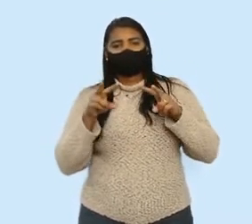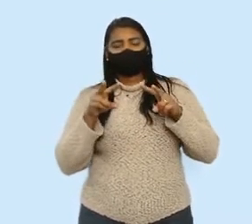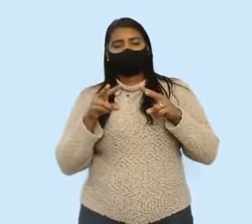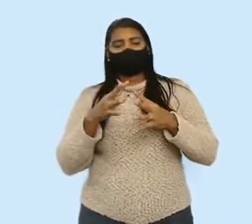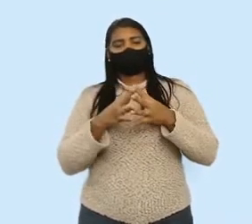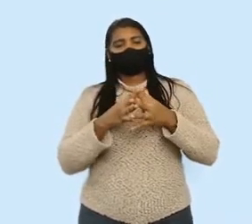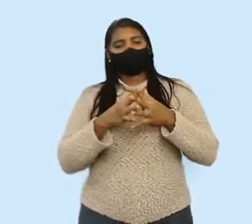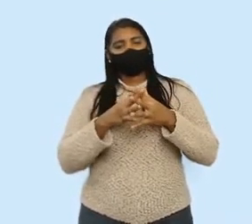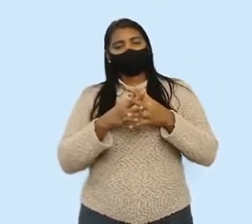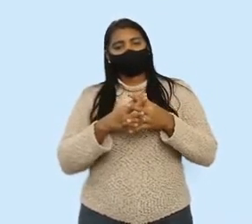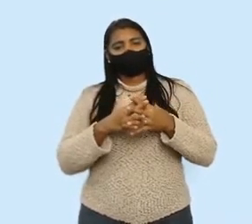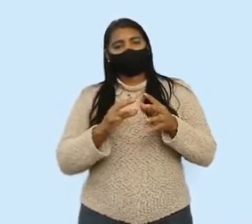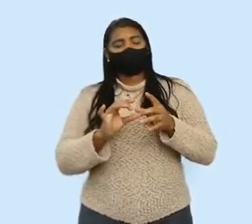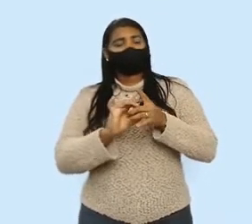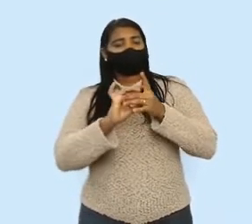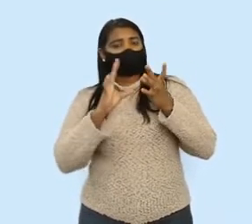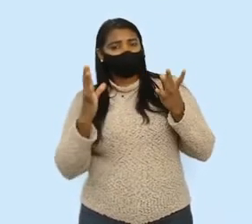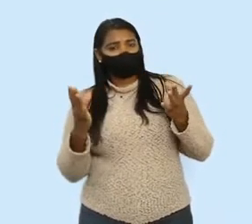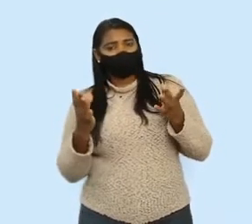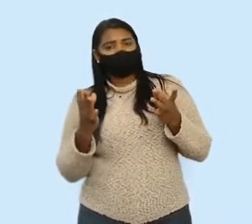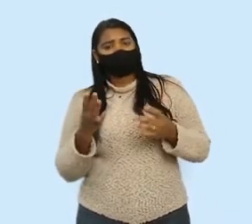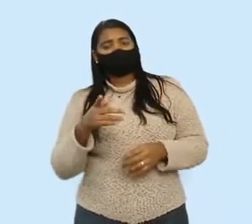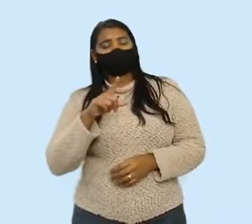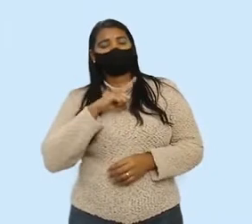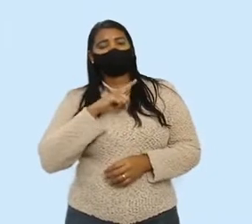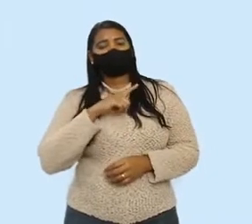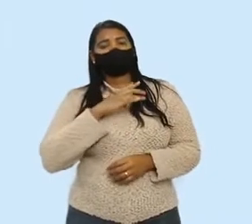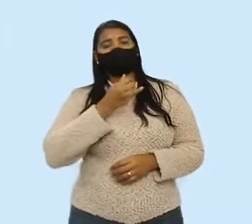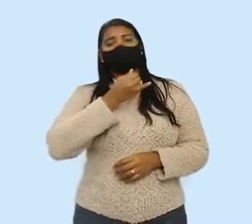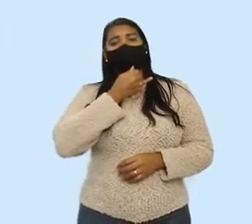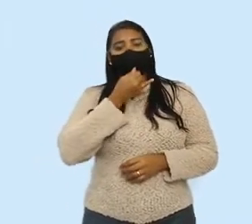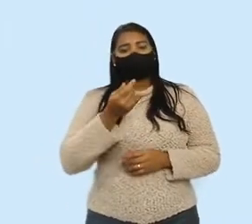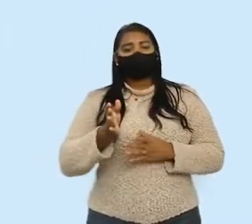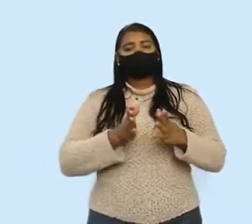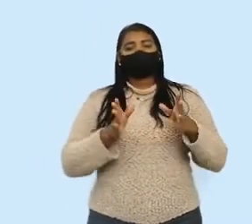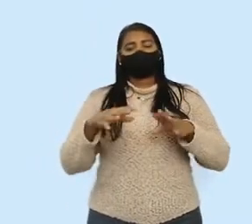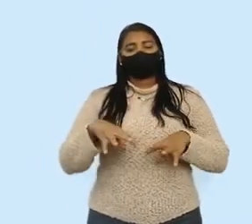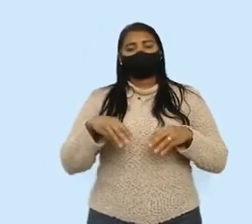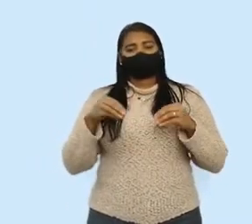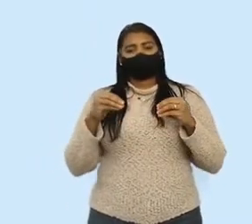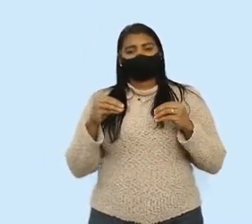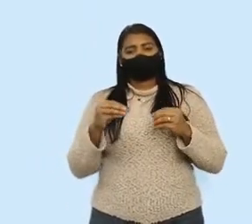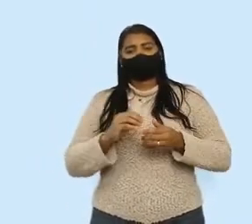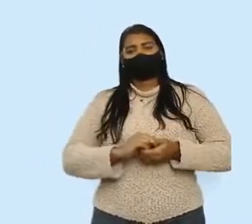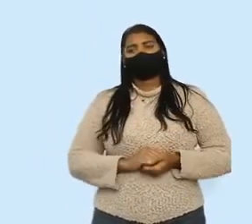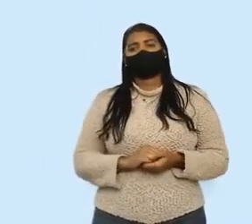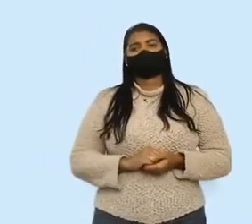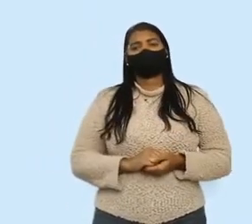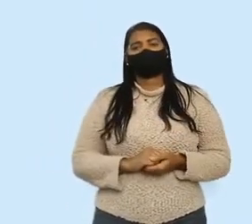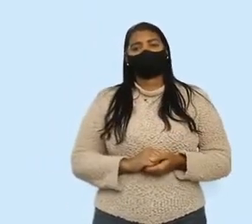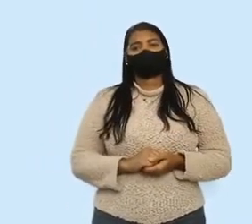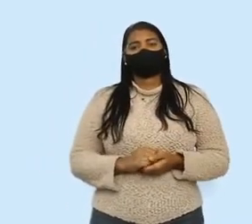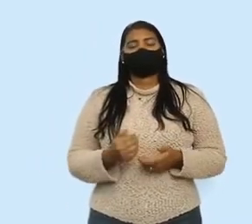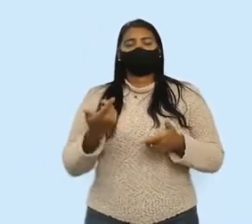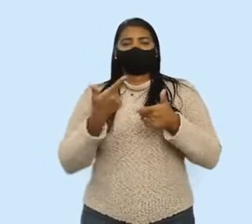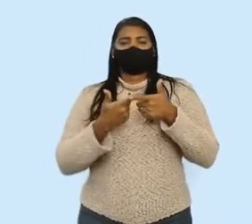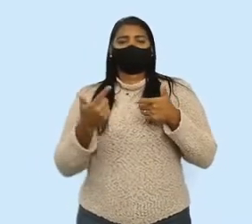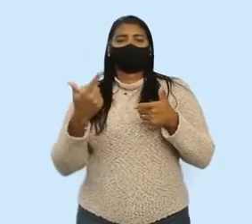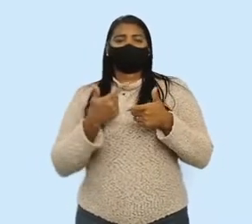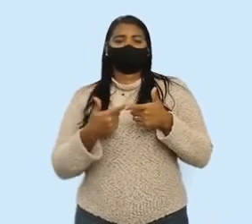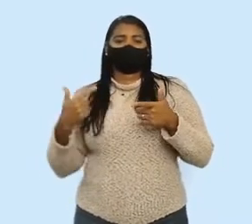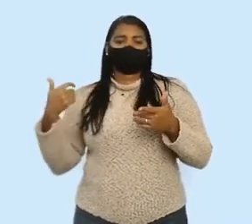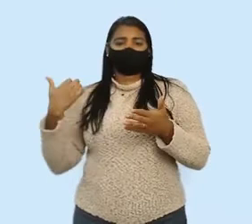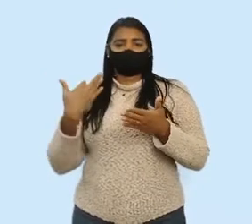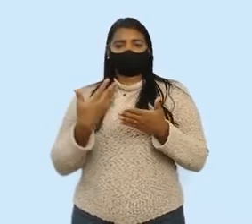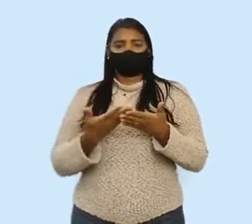esses libertos eles tivessem acesso à terra. Então, essa questão da terra que é um problema que vem até